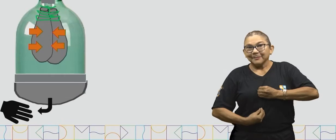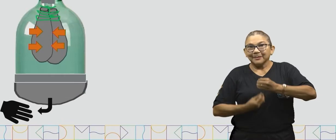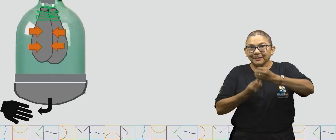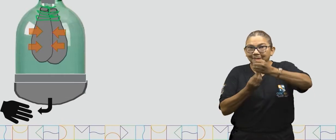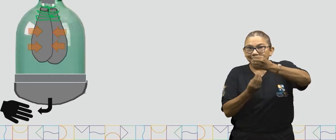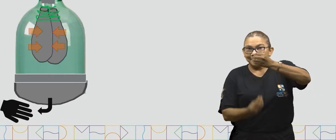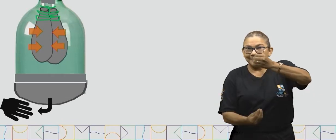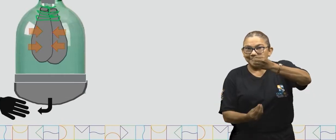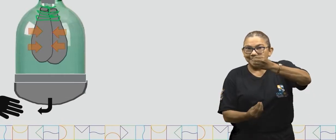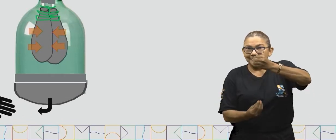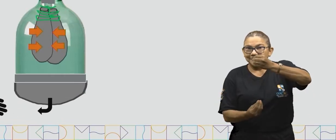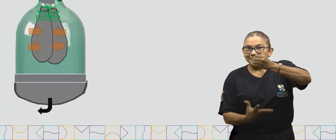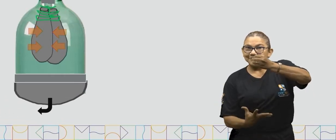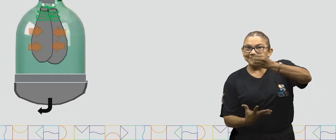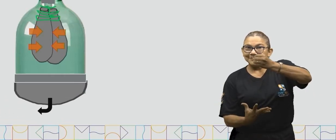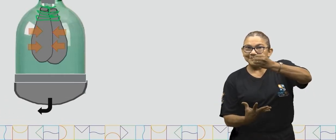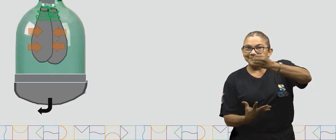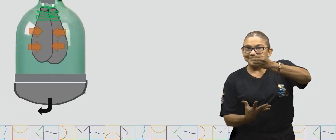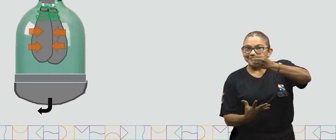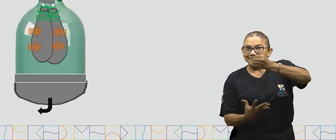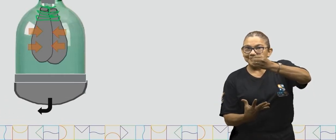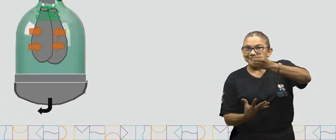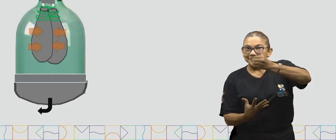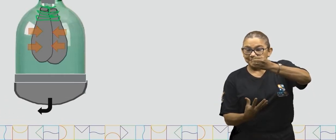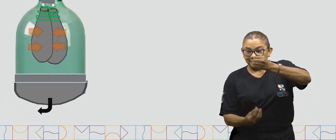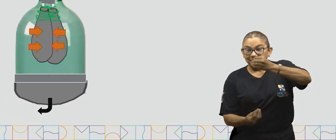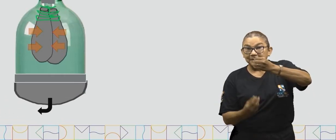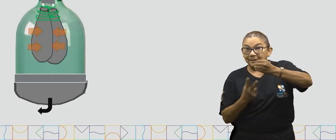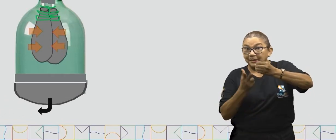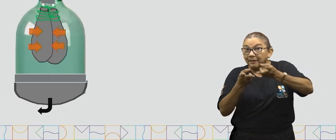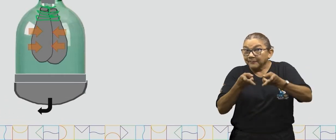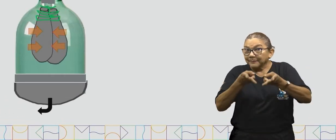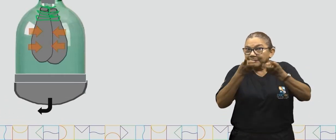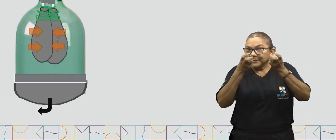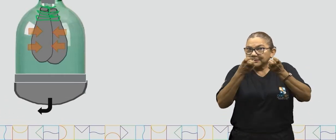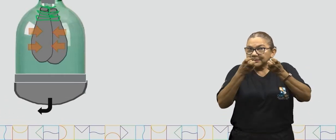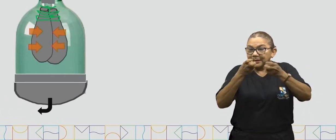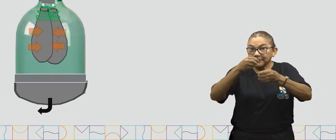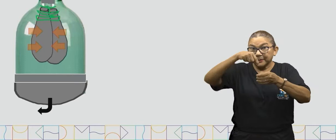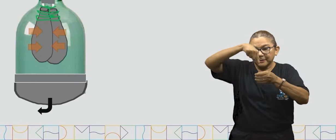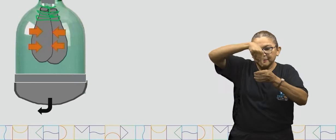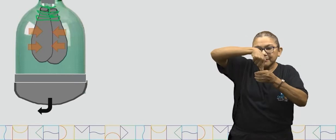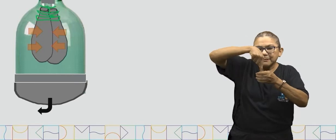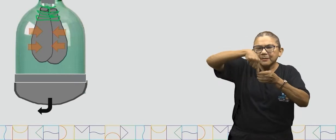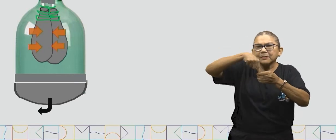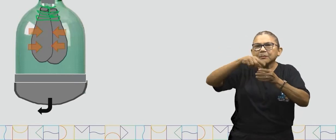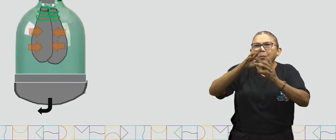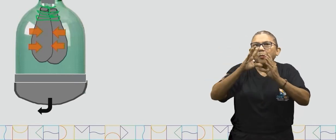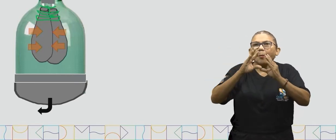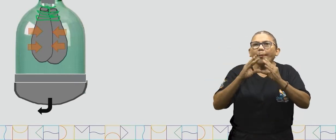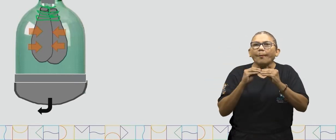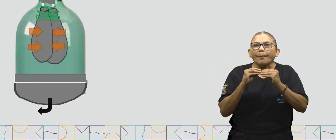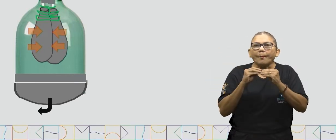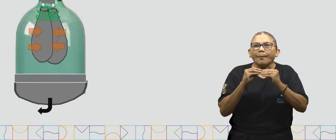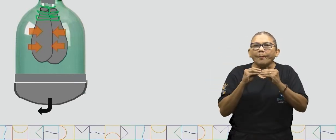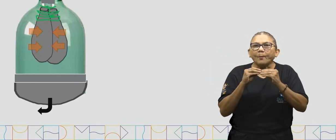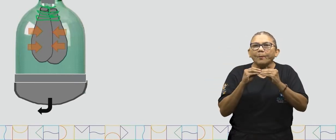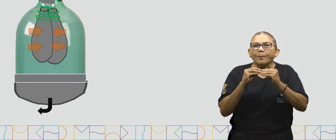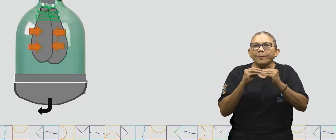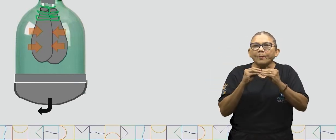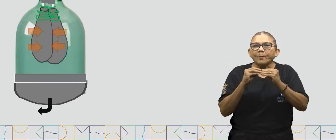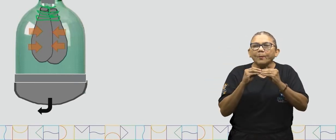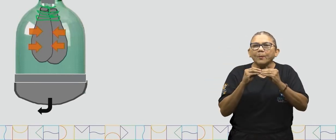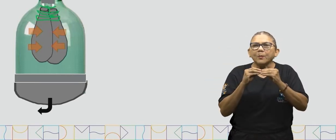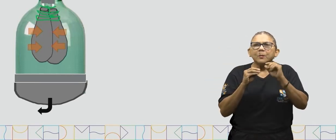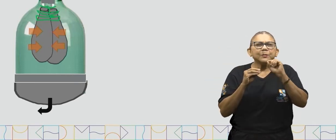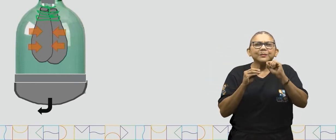Agora, solte a bexiga. Perceba que os balões de dentro da garrafa PET secam. Similar a isso,